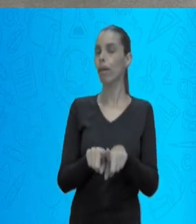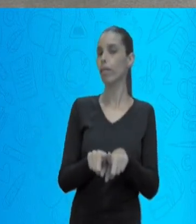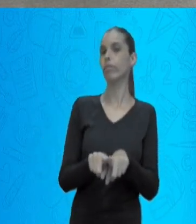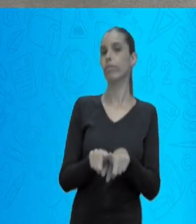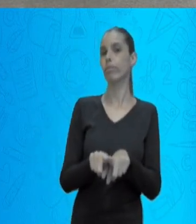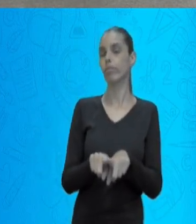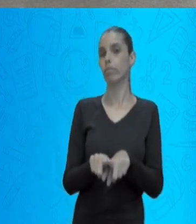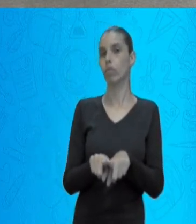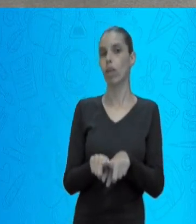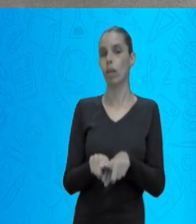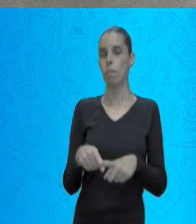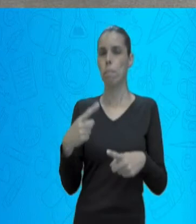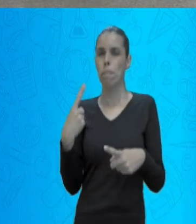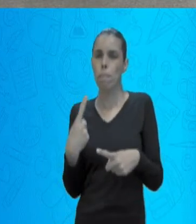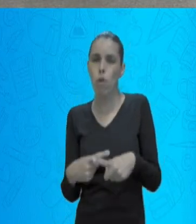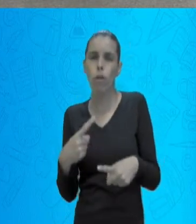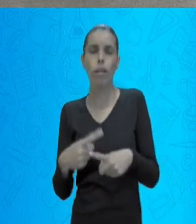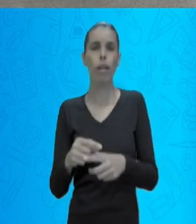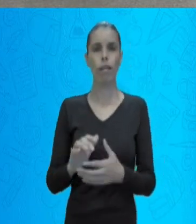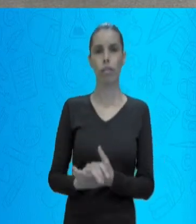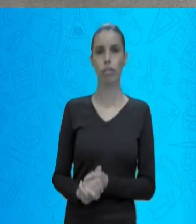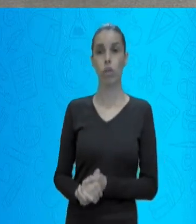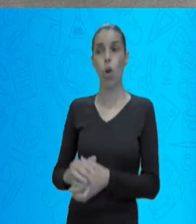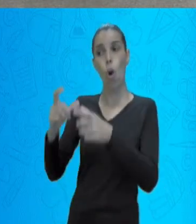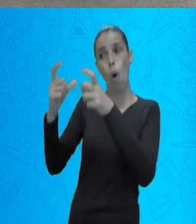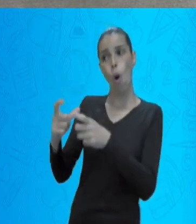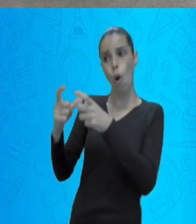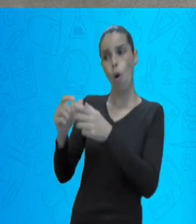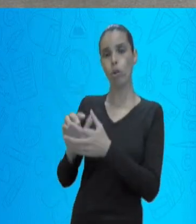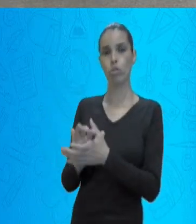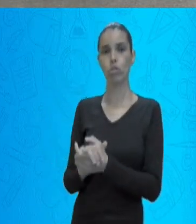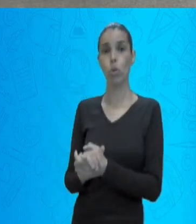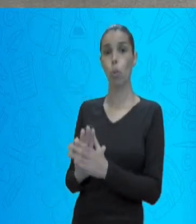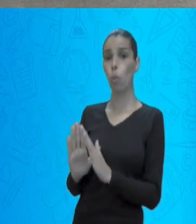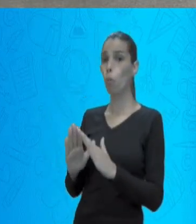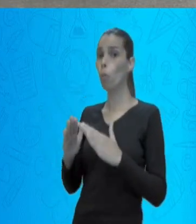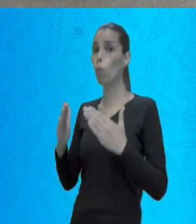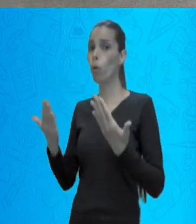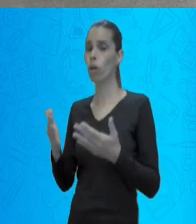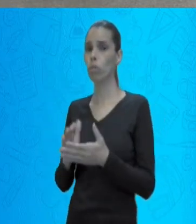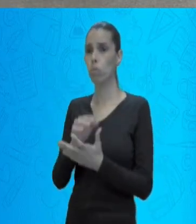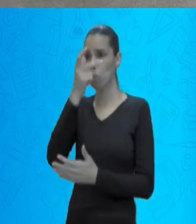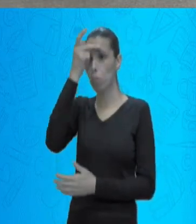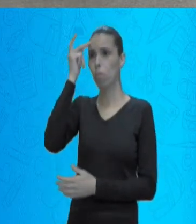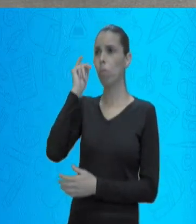Por quê? Onde? Quando? Quem?